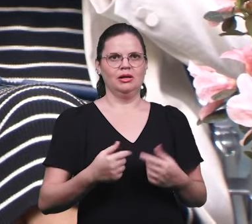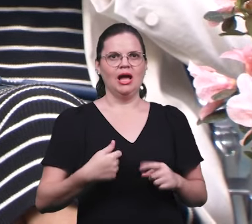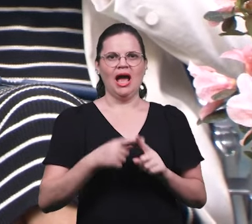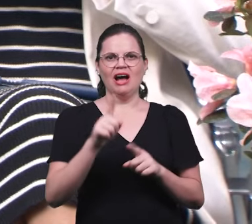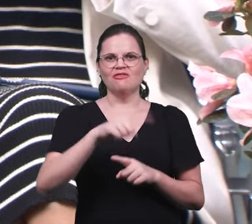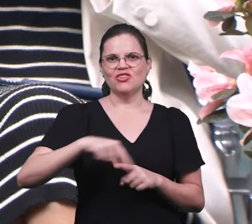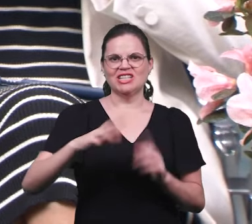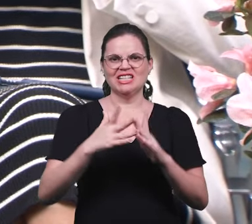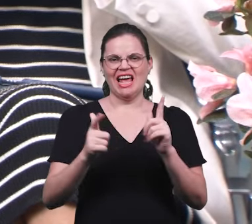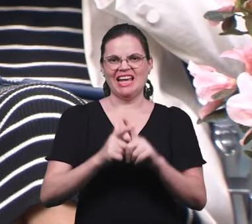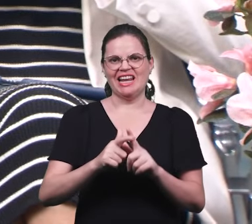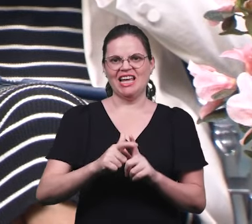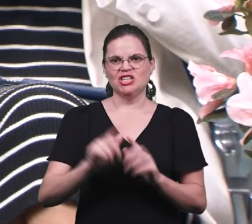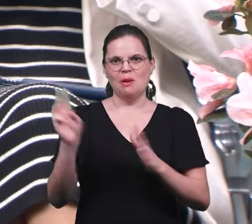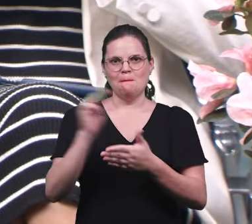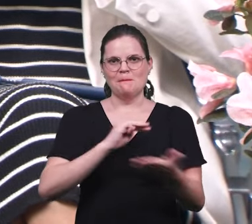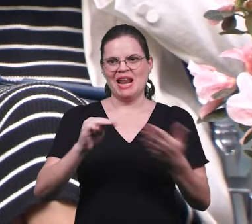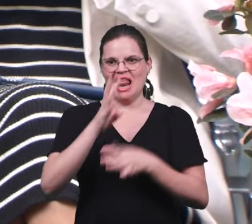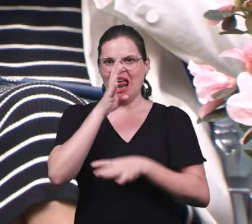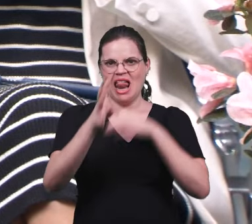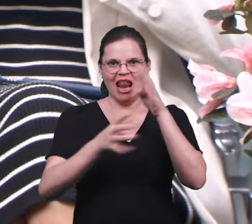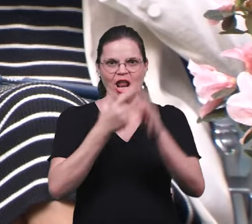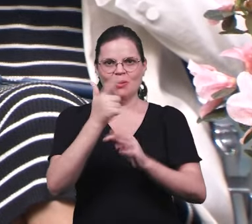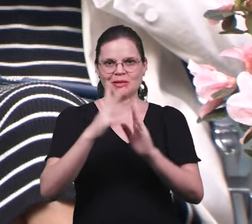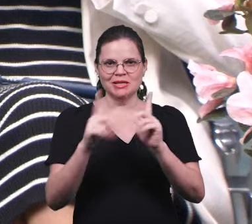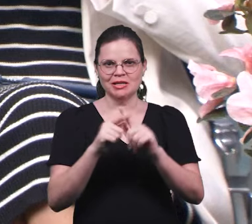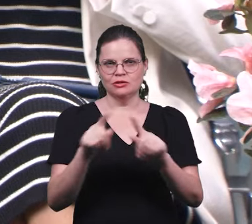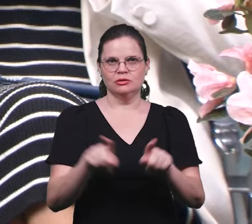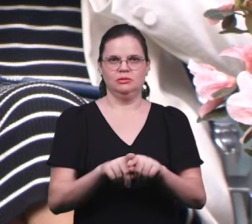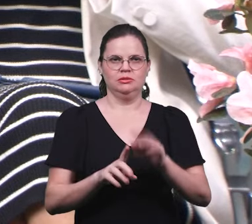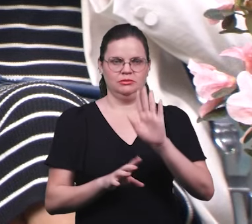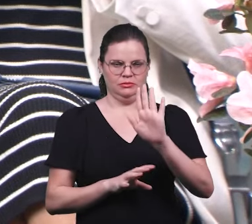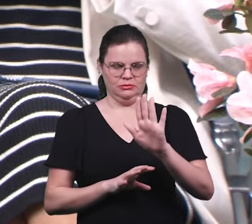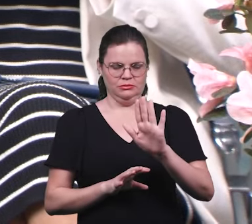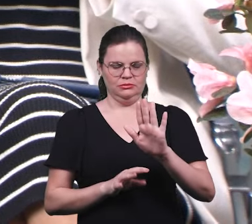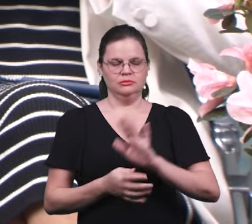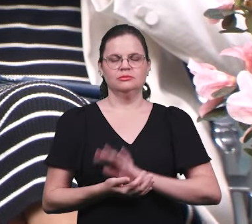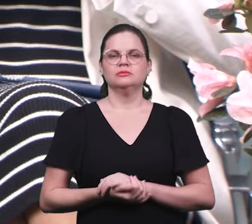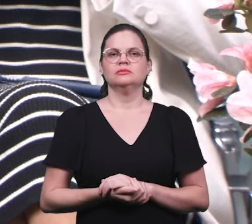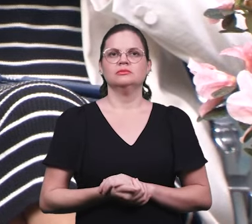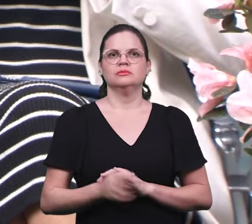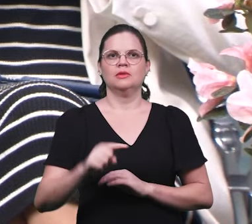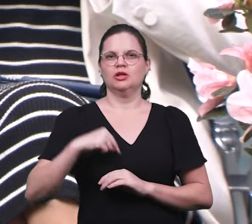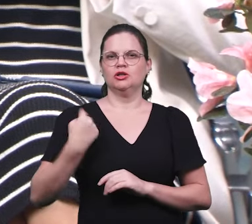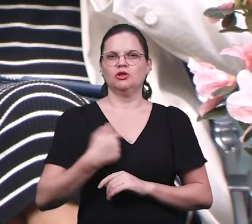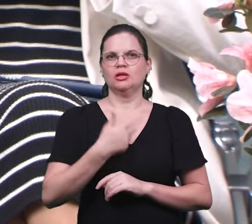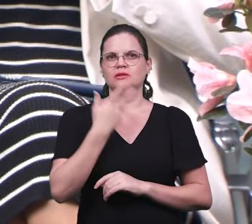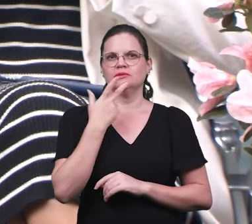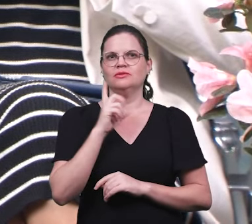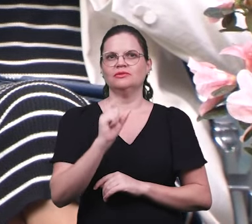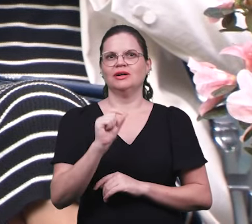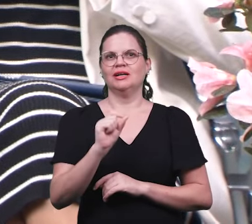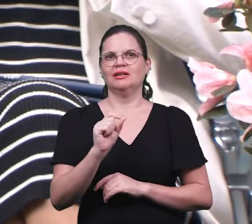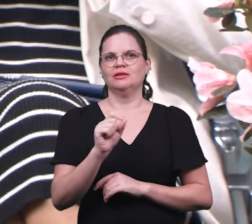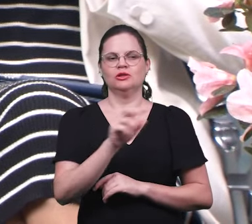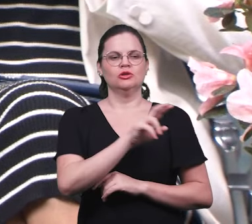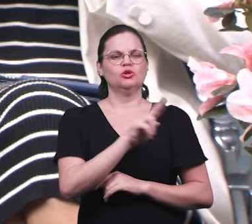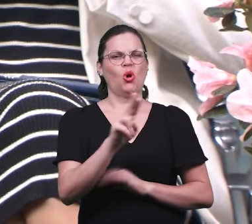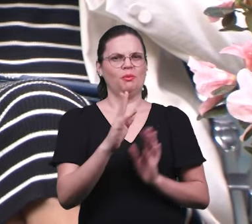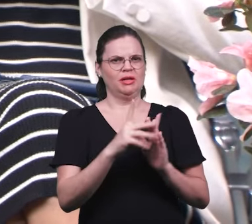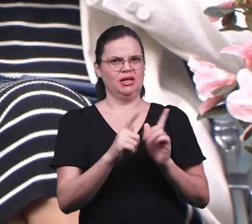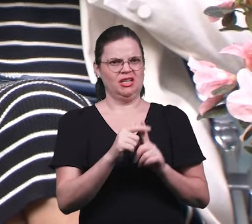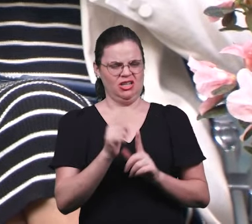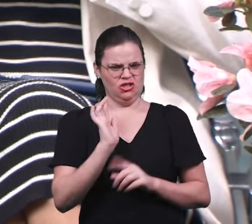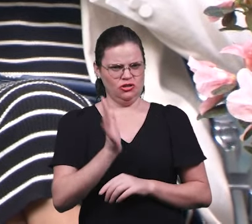mas vocês, Maranata, também falam de outras igrejas. Eu vou fazer essa ressalva. Nós nunca falamos do nome da